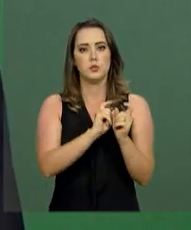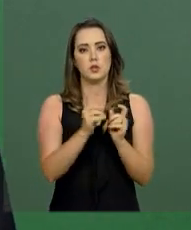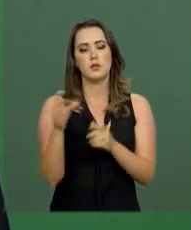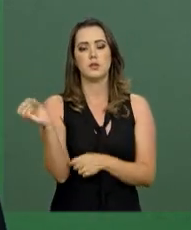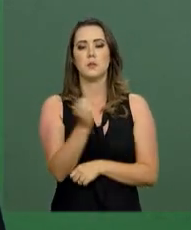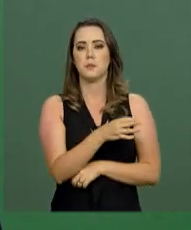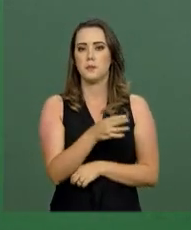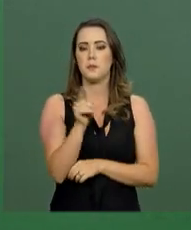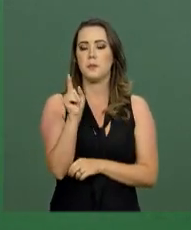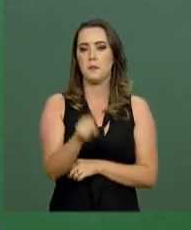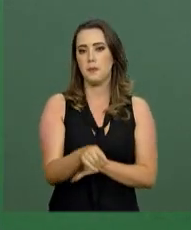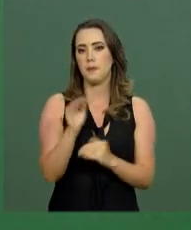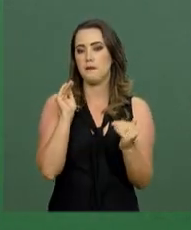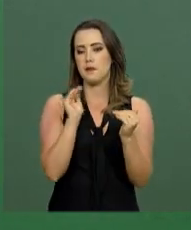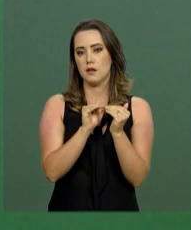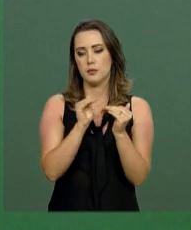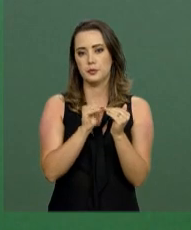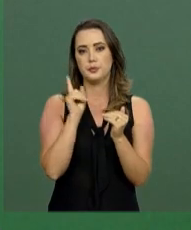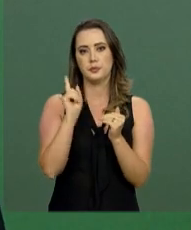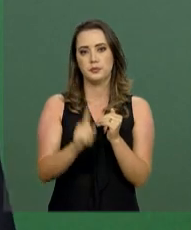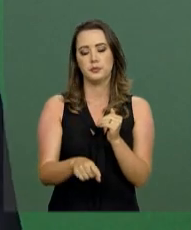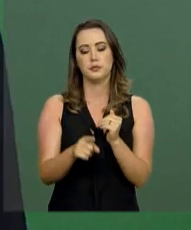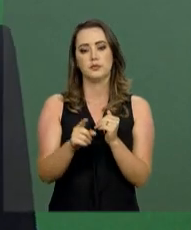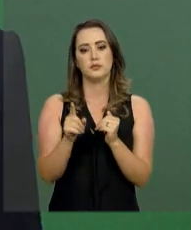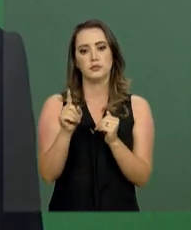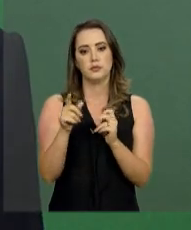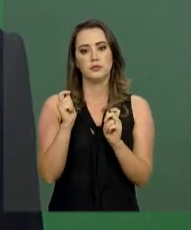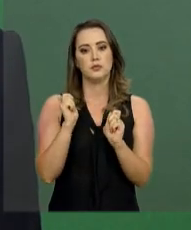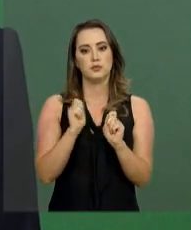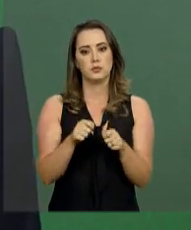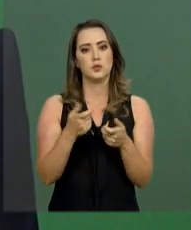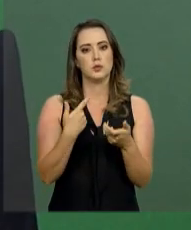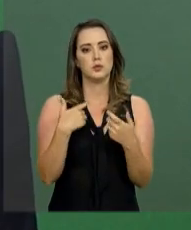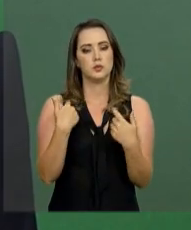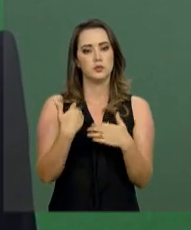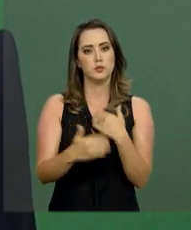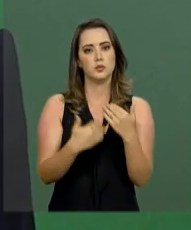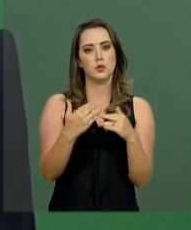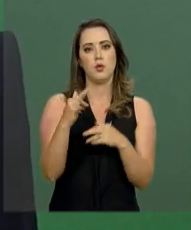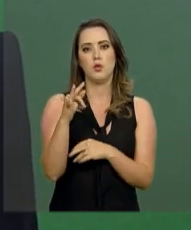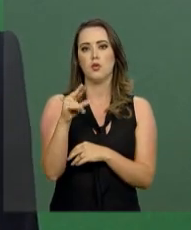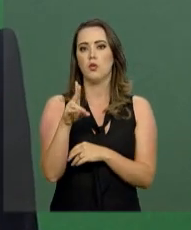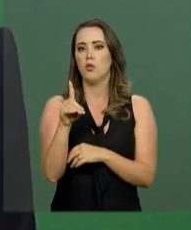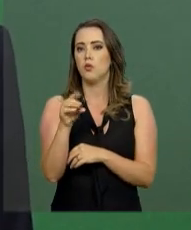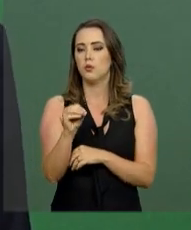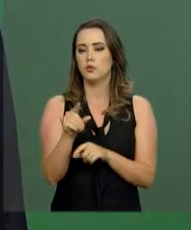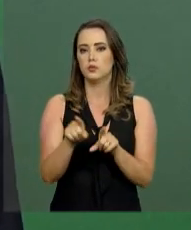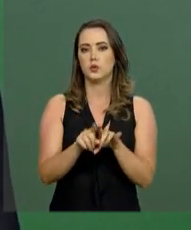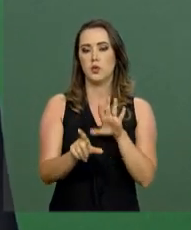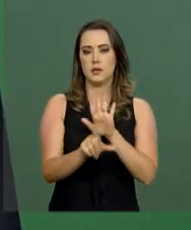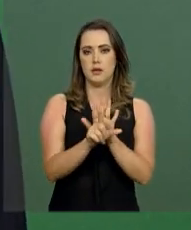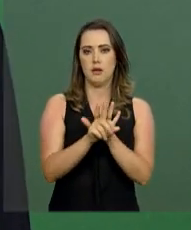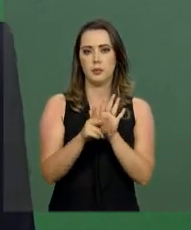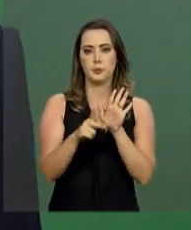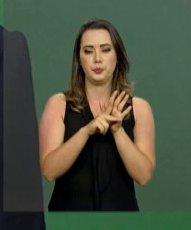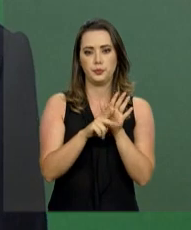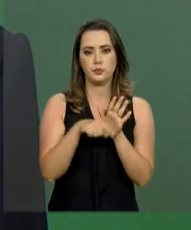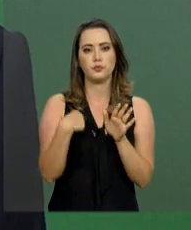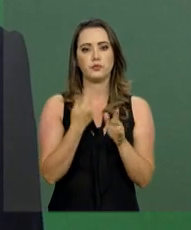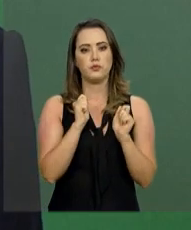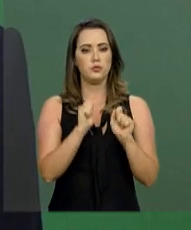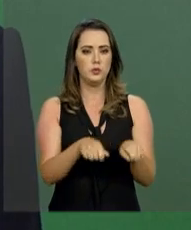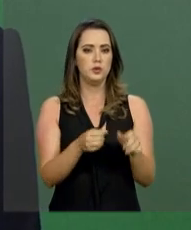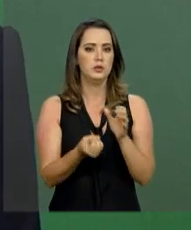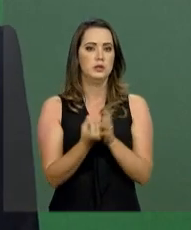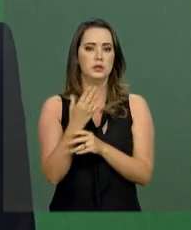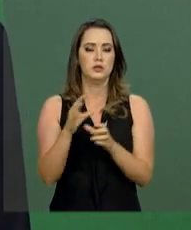moderna e focada naquilo para que se presta o próprio fundo patrimonial com esta legislação então poderemos criar